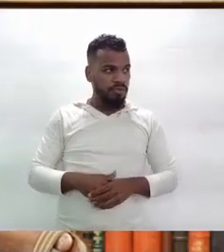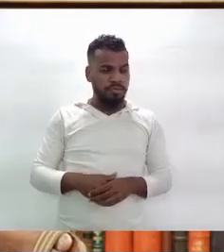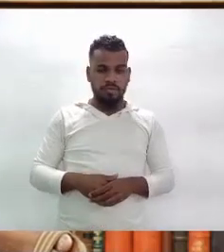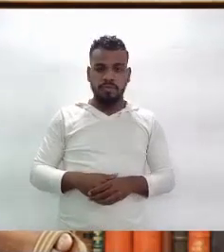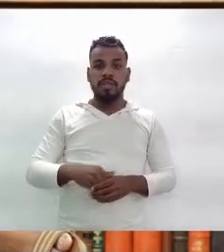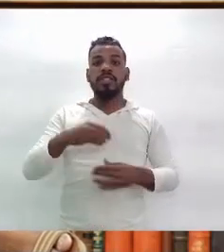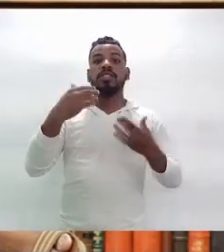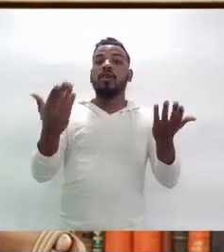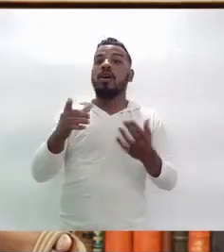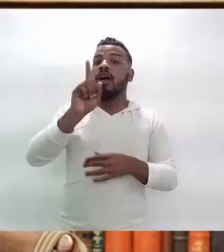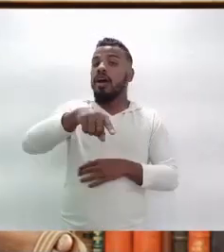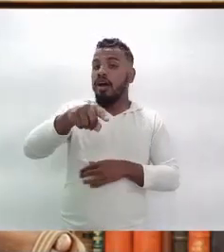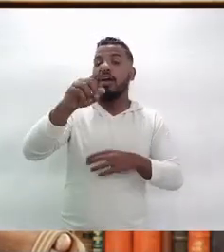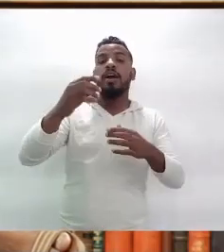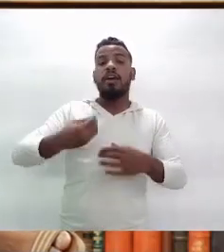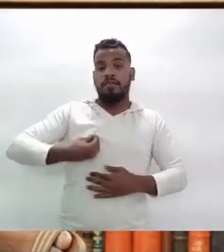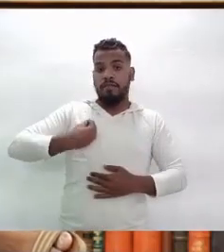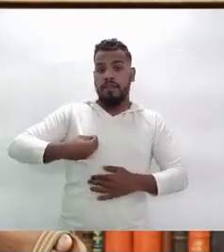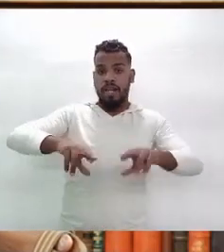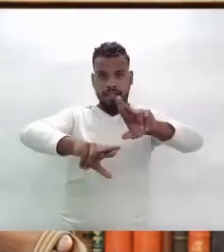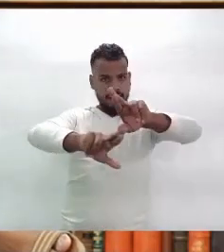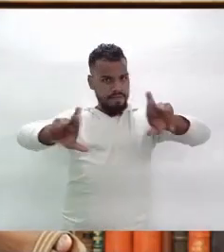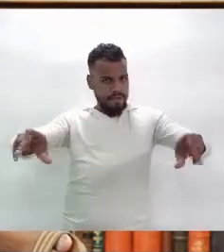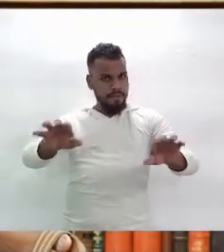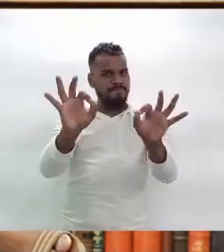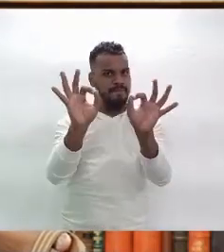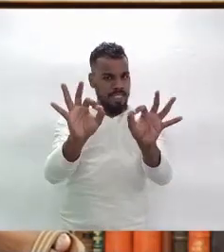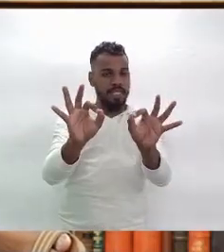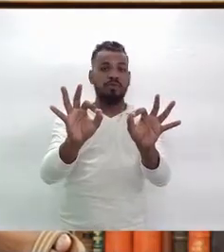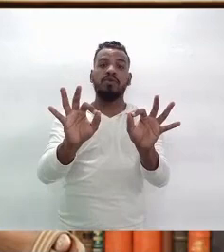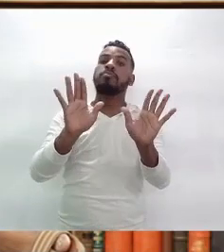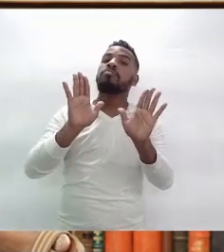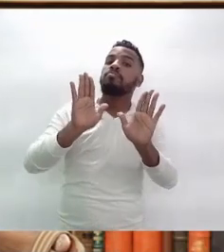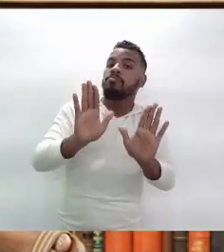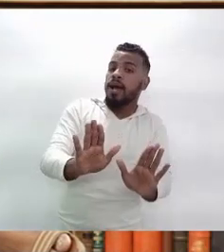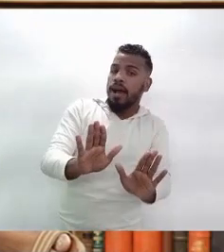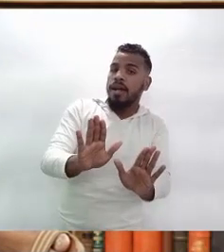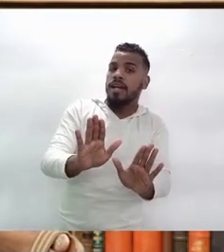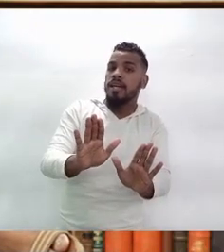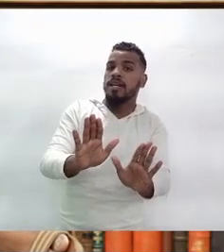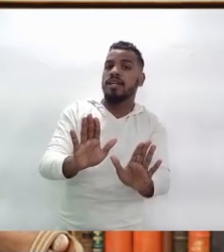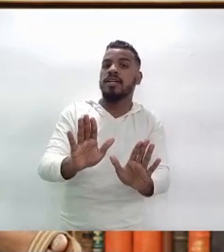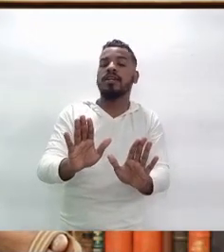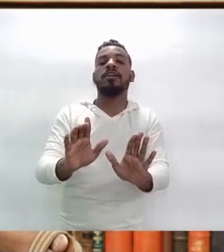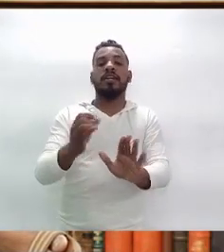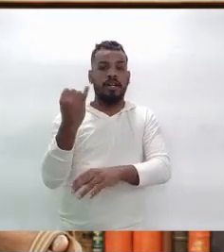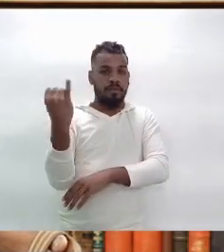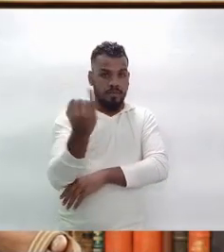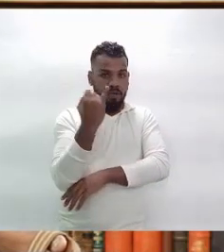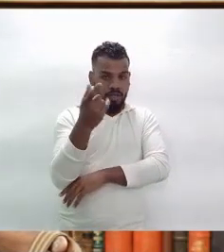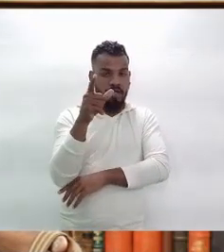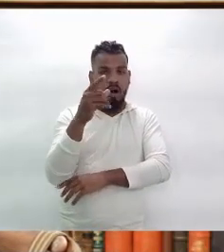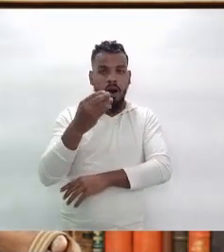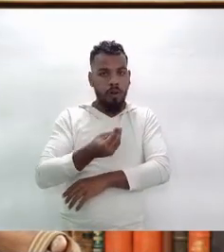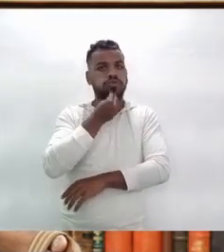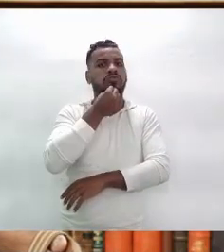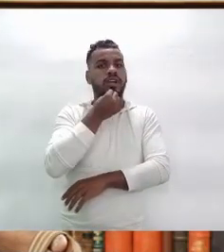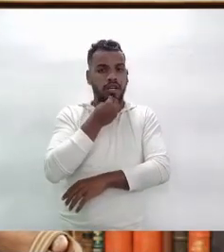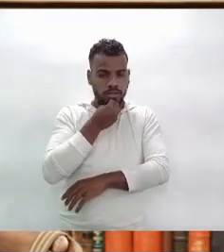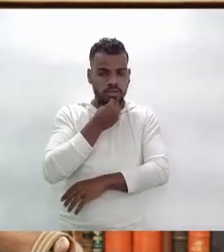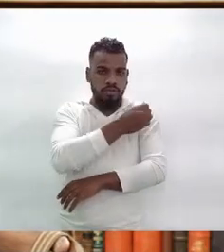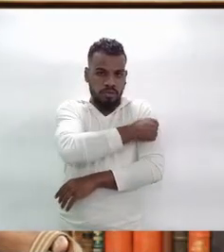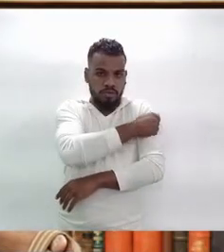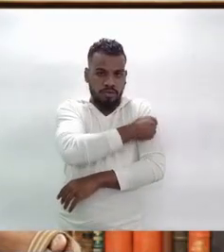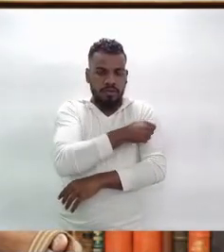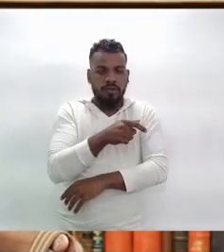Então, é uma vivência diferenciada mesmo, mas é importante dar essa oportunidade ao estudante